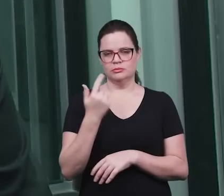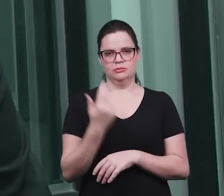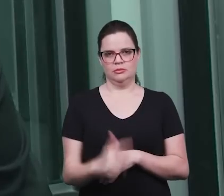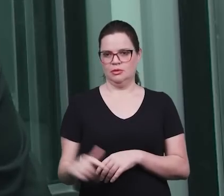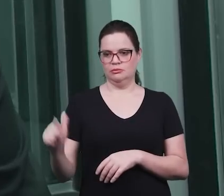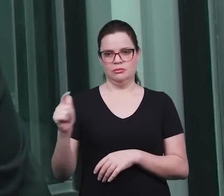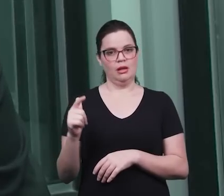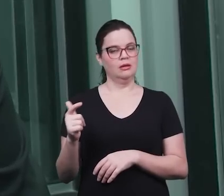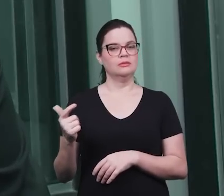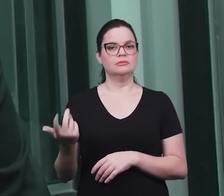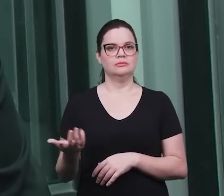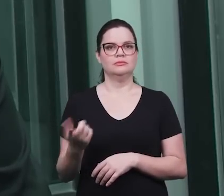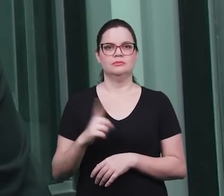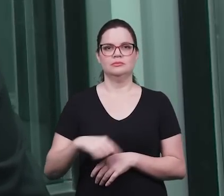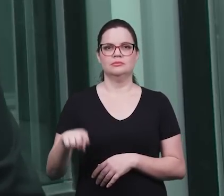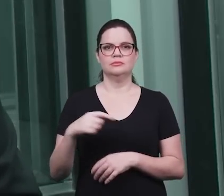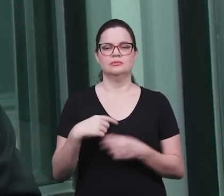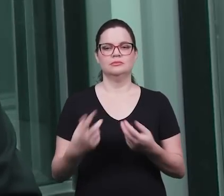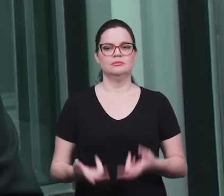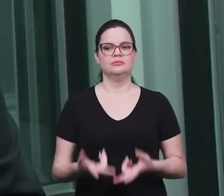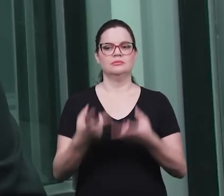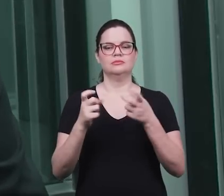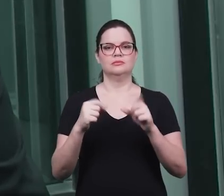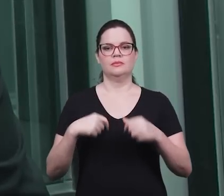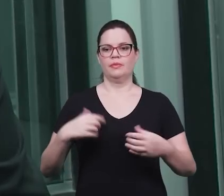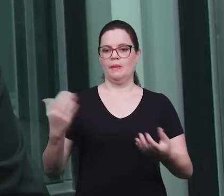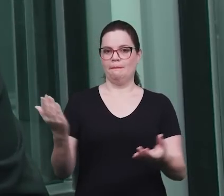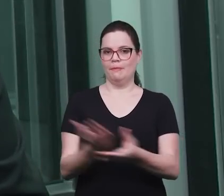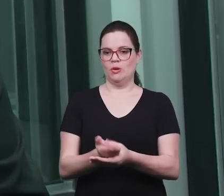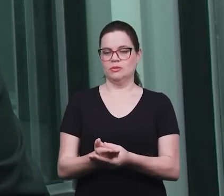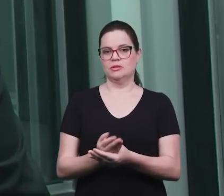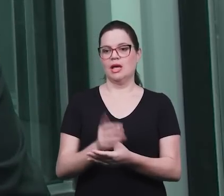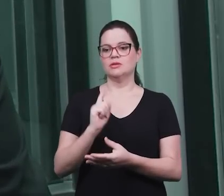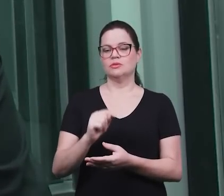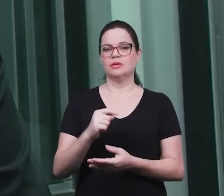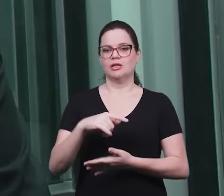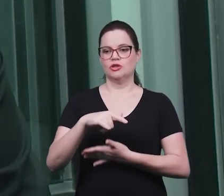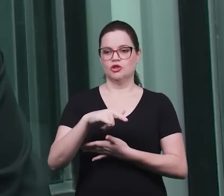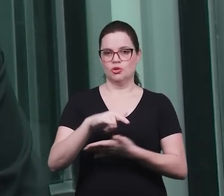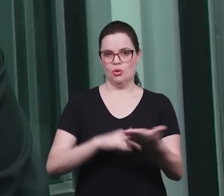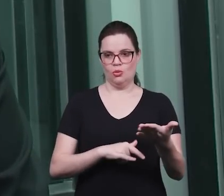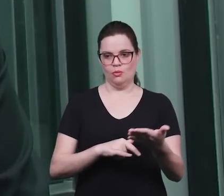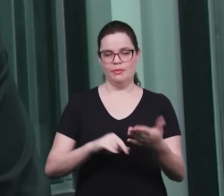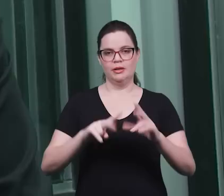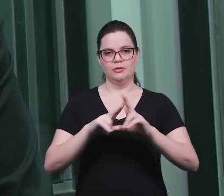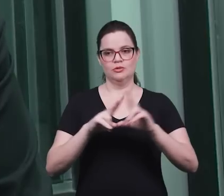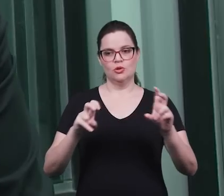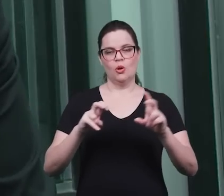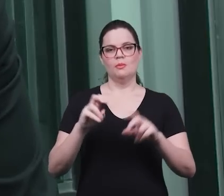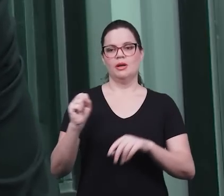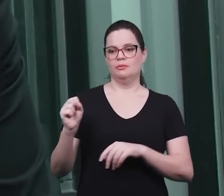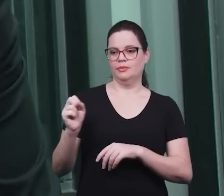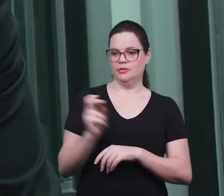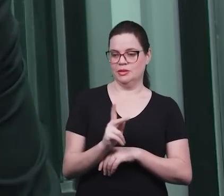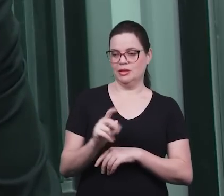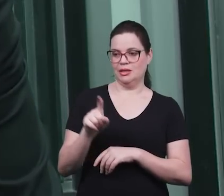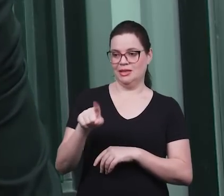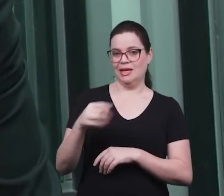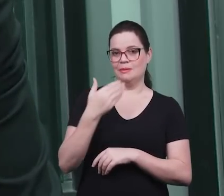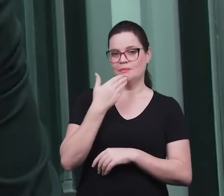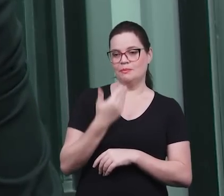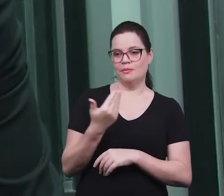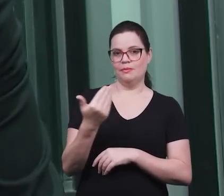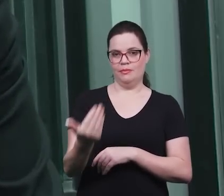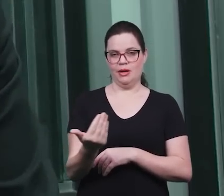a gente vê que os julgamentos, ou na verdade, que a documentação previdenciária que o INSS usa e a